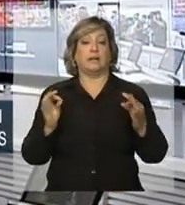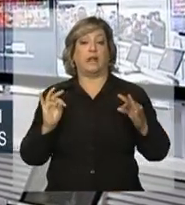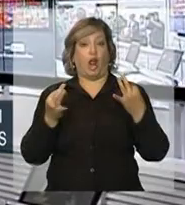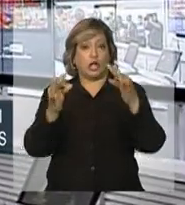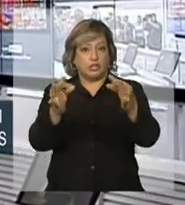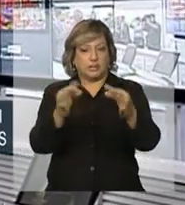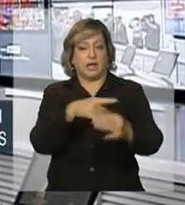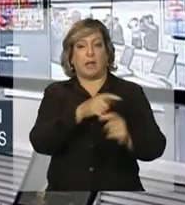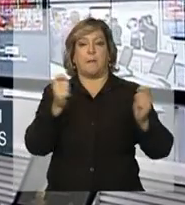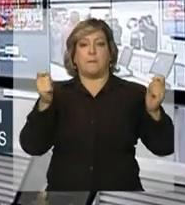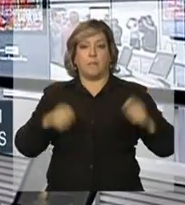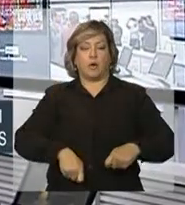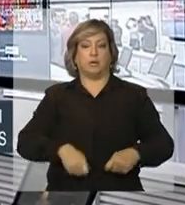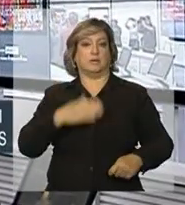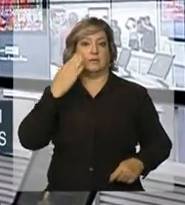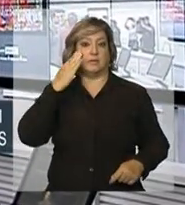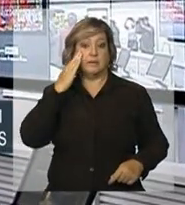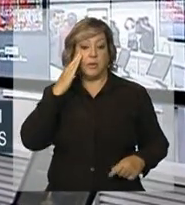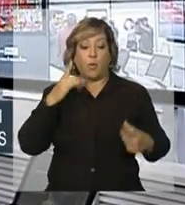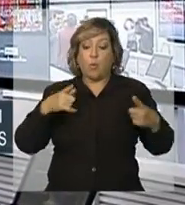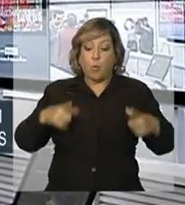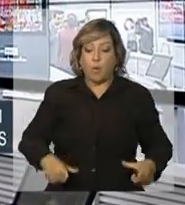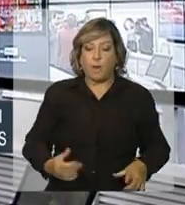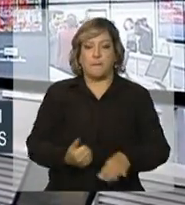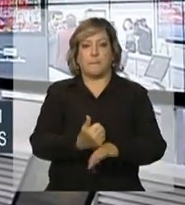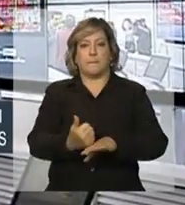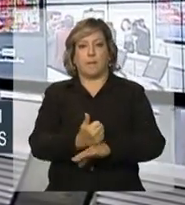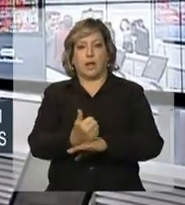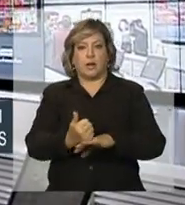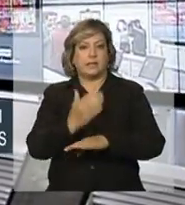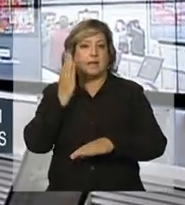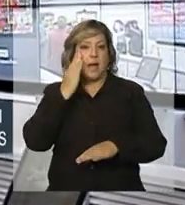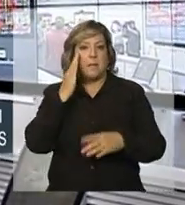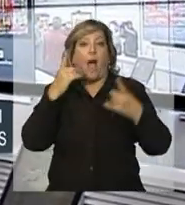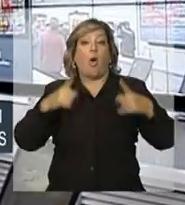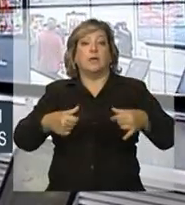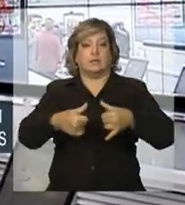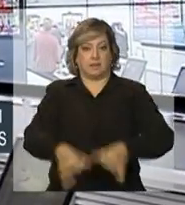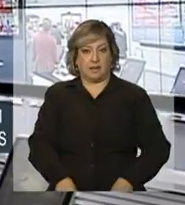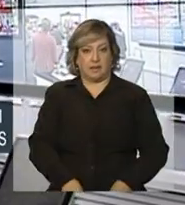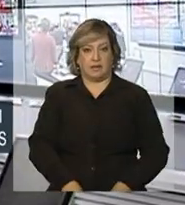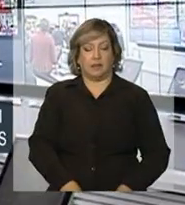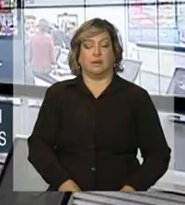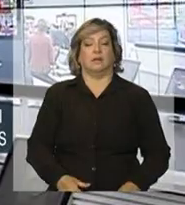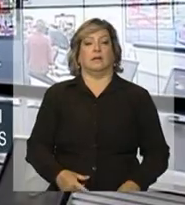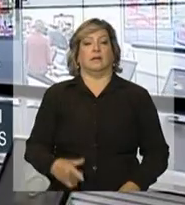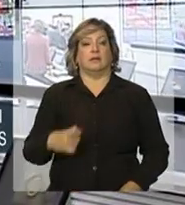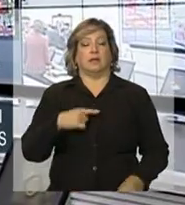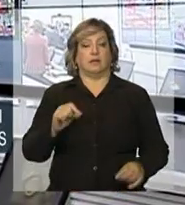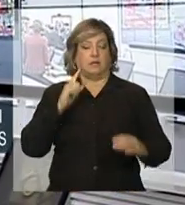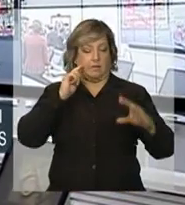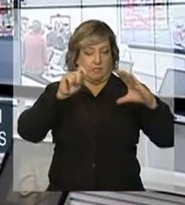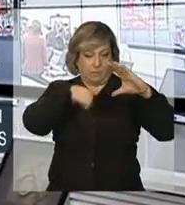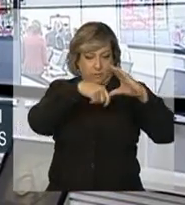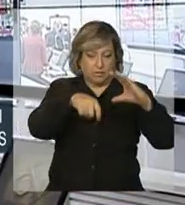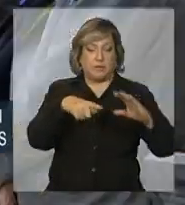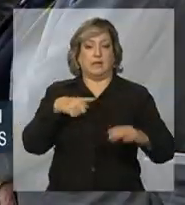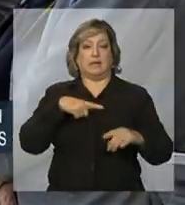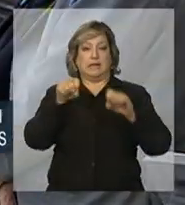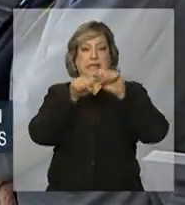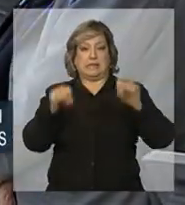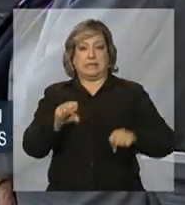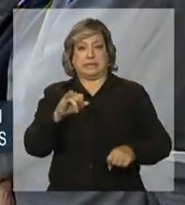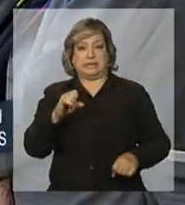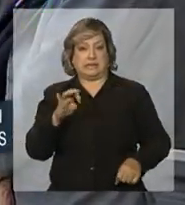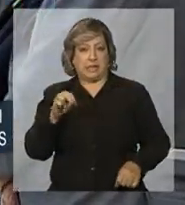que ele tenha uma consciência situacional melhor. Então, eu tenho mais dados para tomar decisão. Então, eu tenho a câmera, eu tenho um sistema, eu tenho